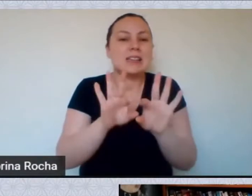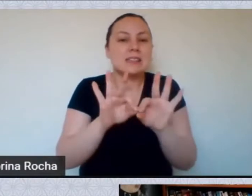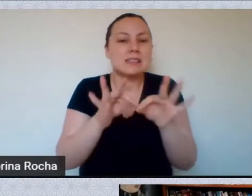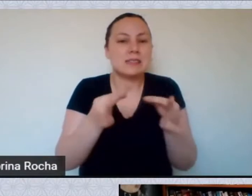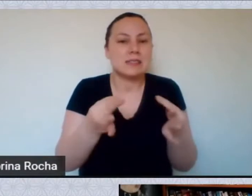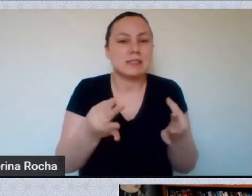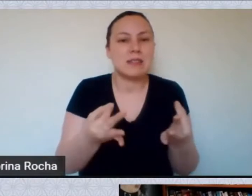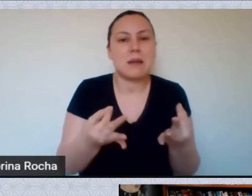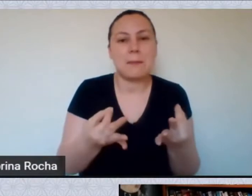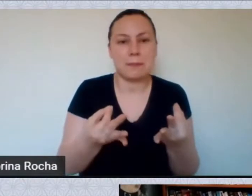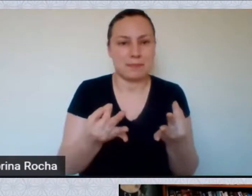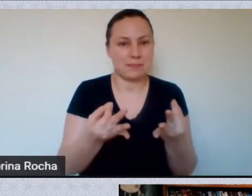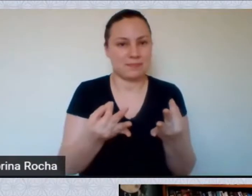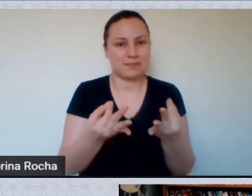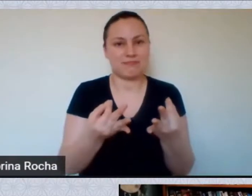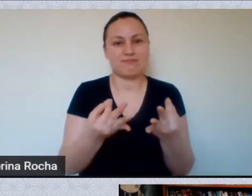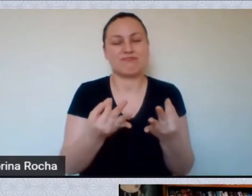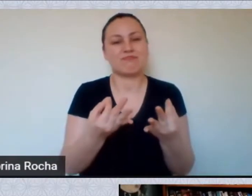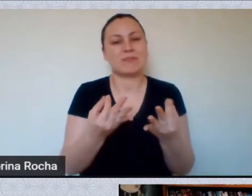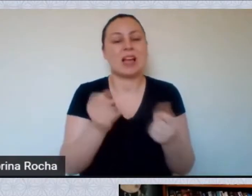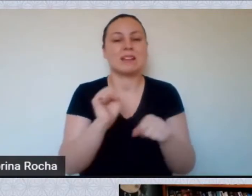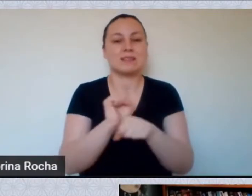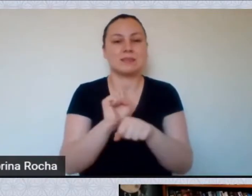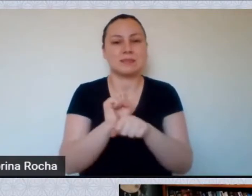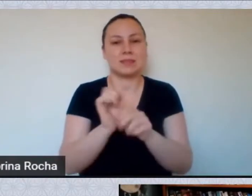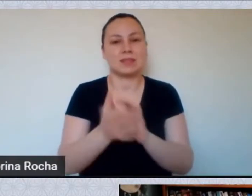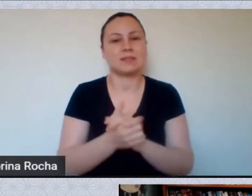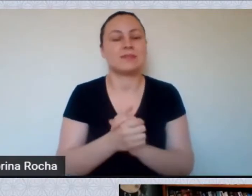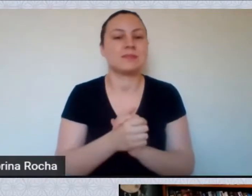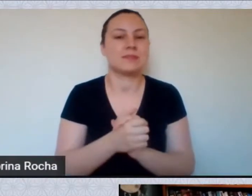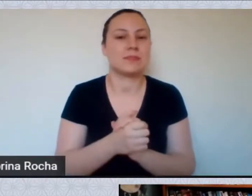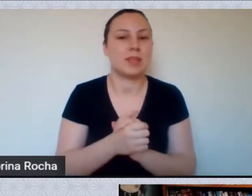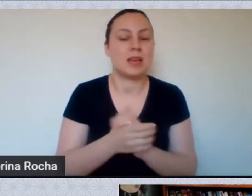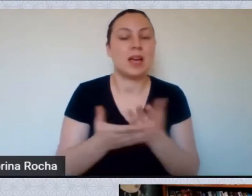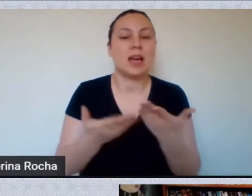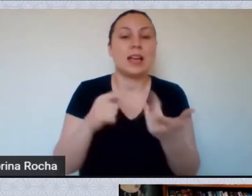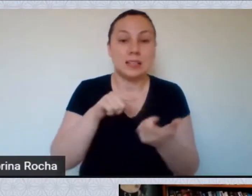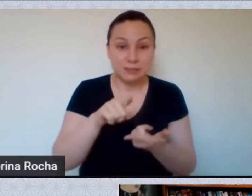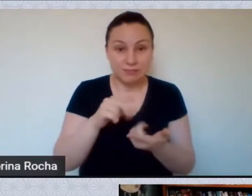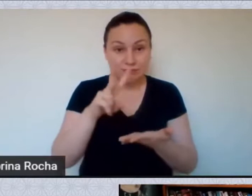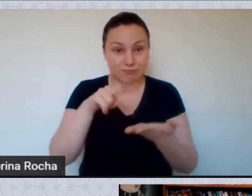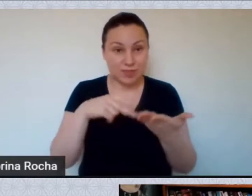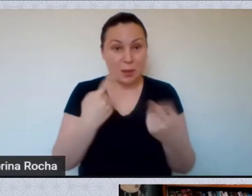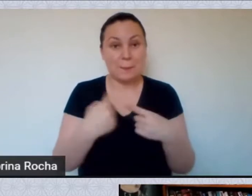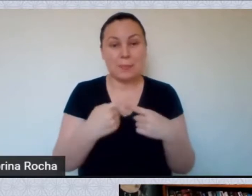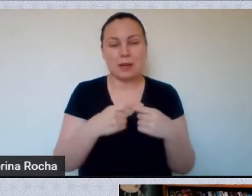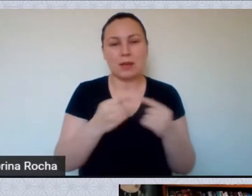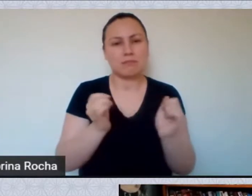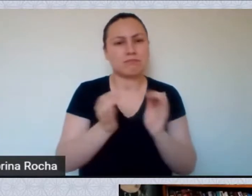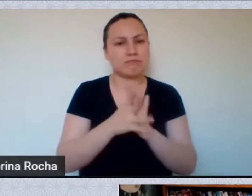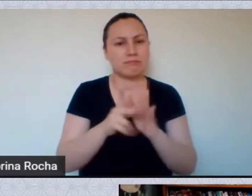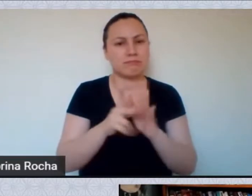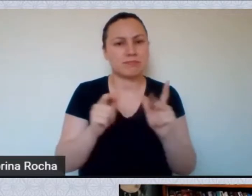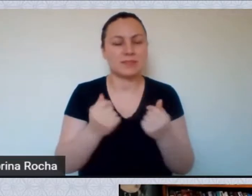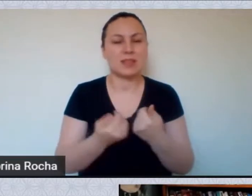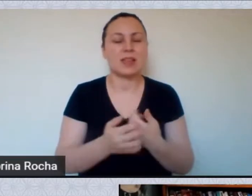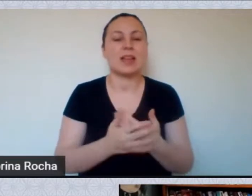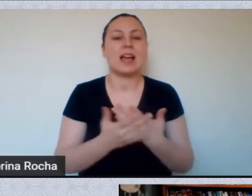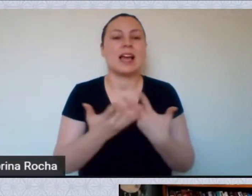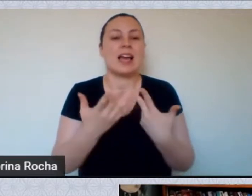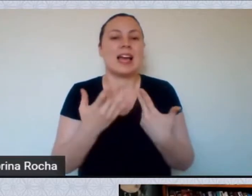Gleiser, e que eu leio aqui porque eu acho que nos dá assim uma bela imagem e uma ótima dimensão